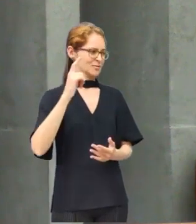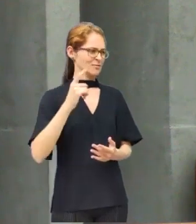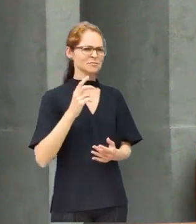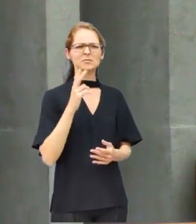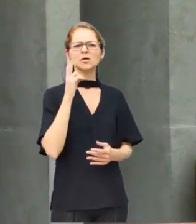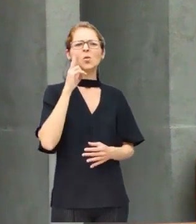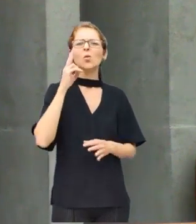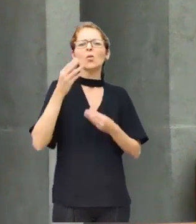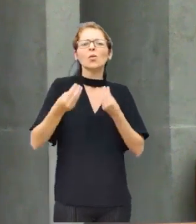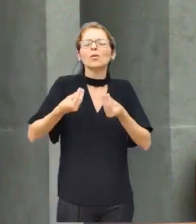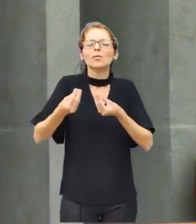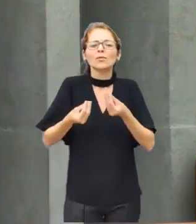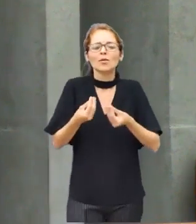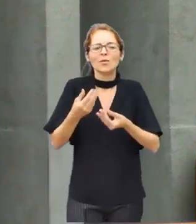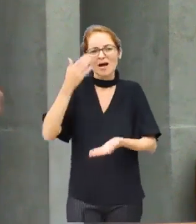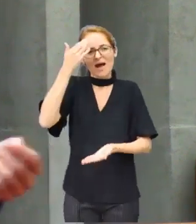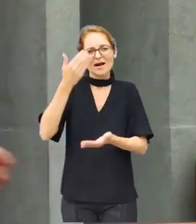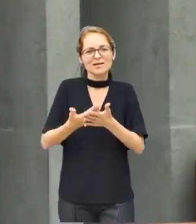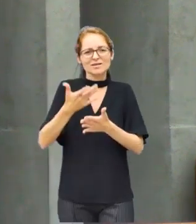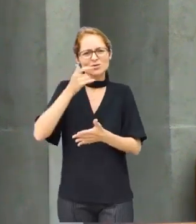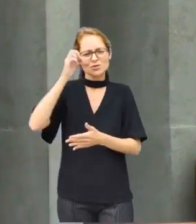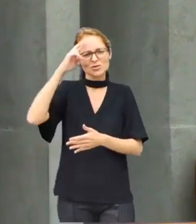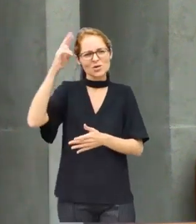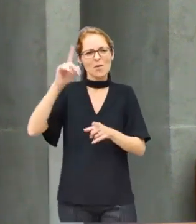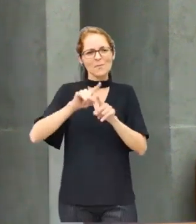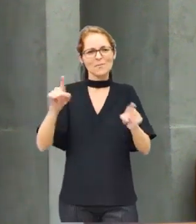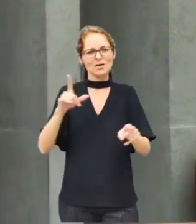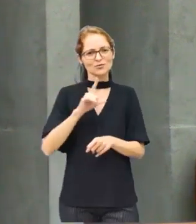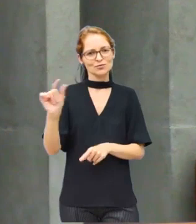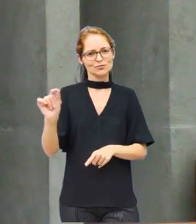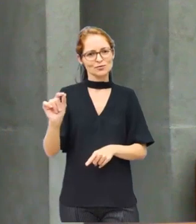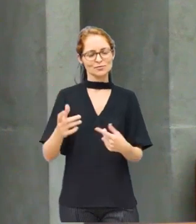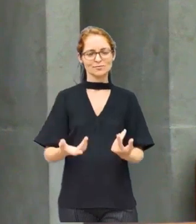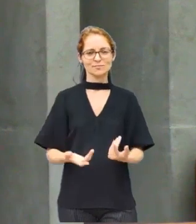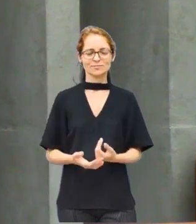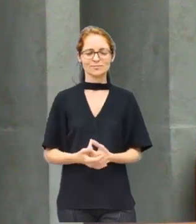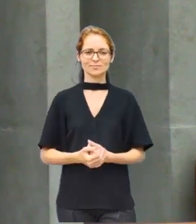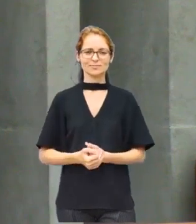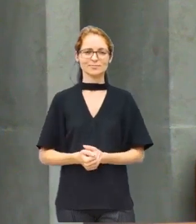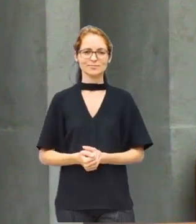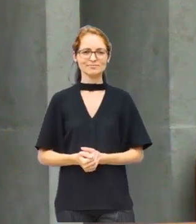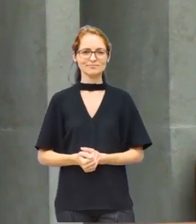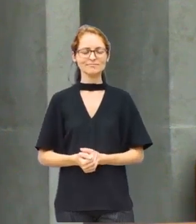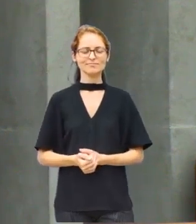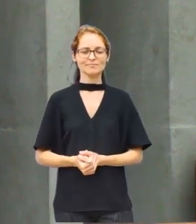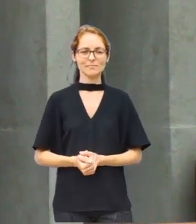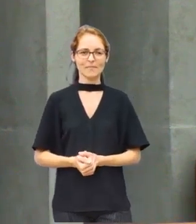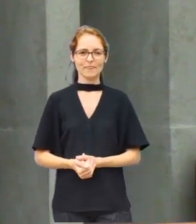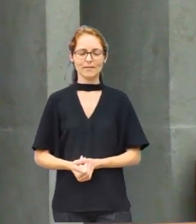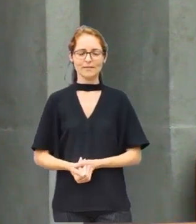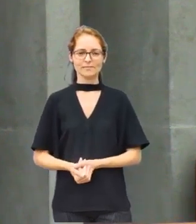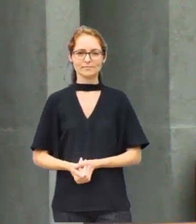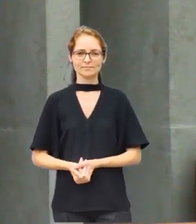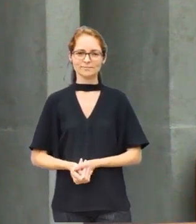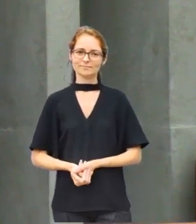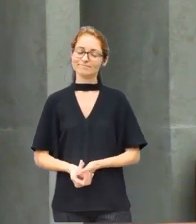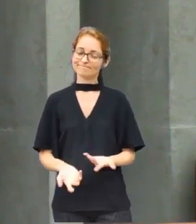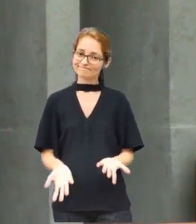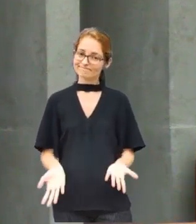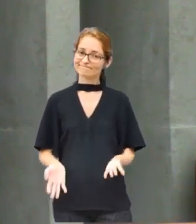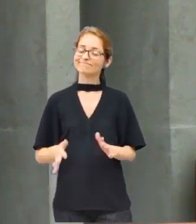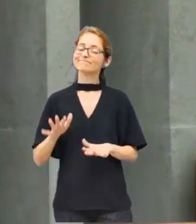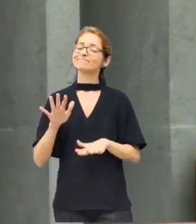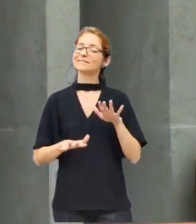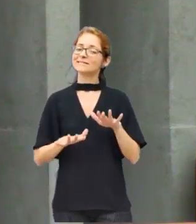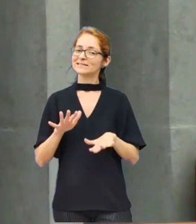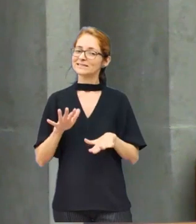que teme ao Senhor, mas estava fugindo da presença dele? Eu vou voltar a dizer aqui que nem sempre